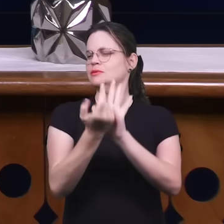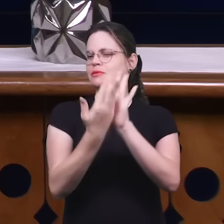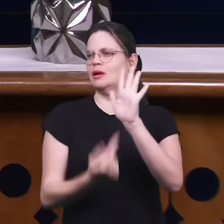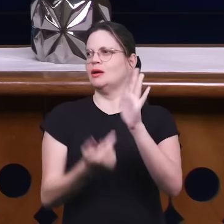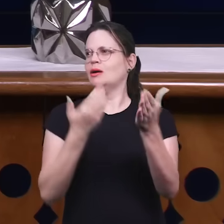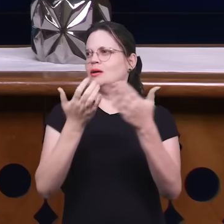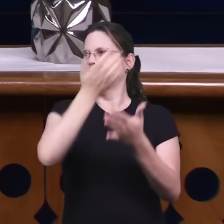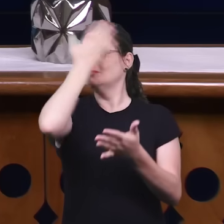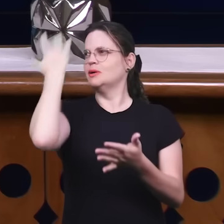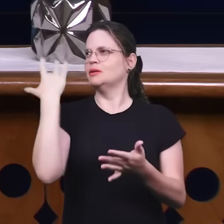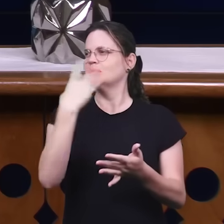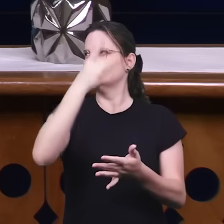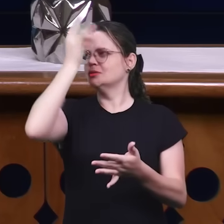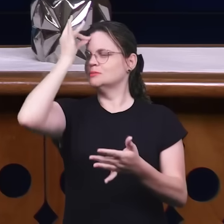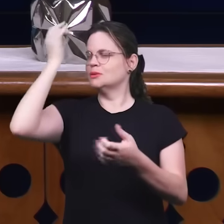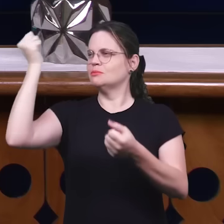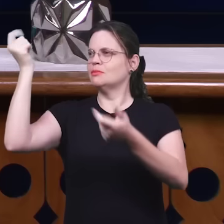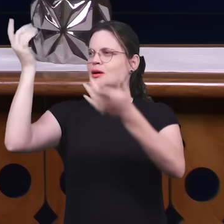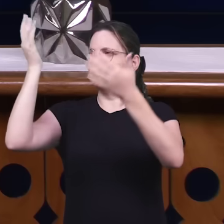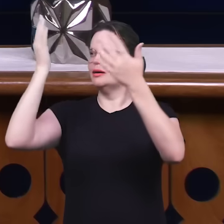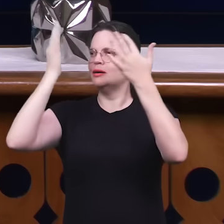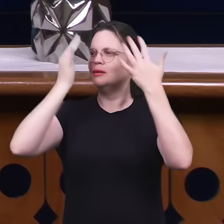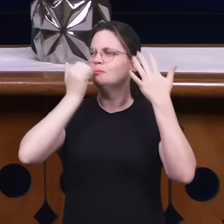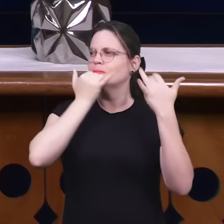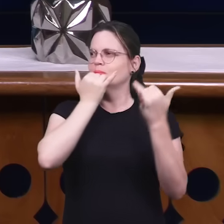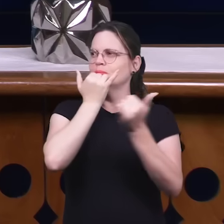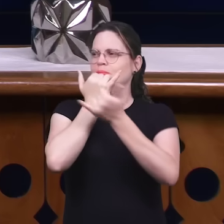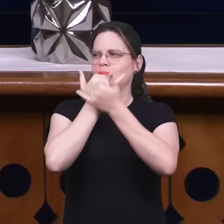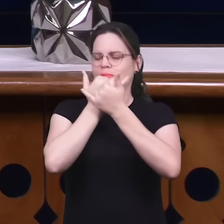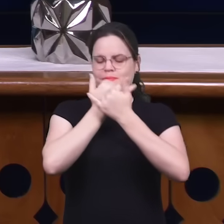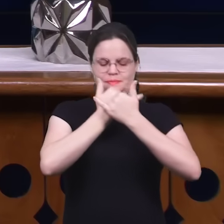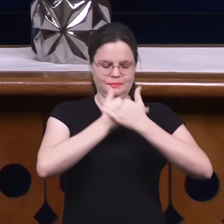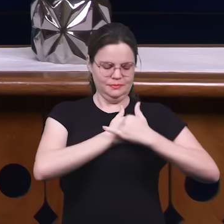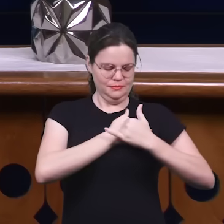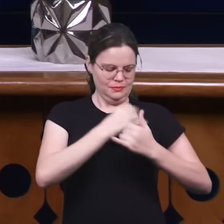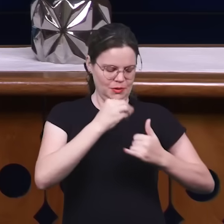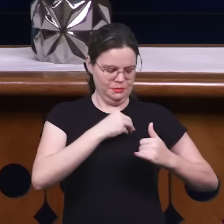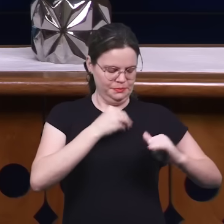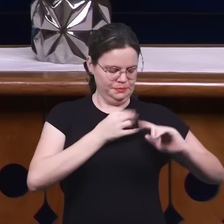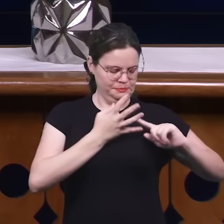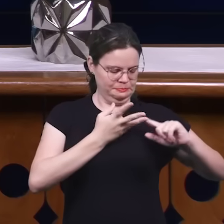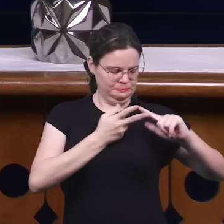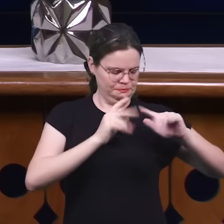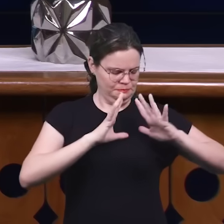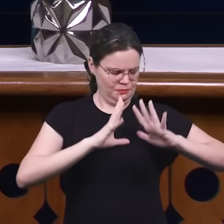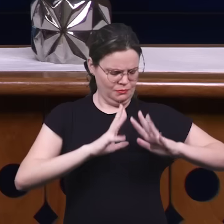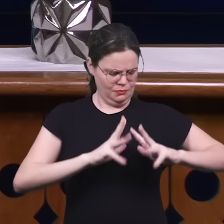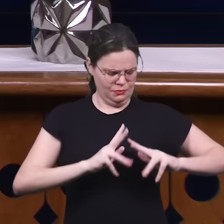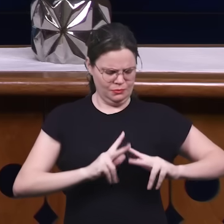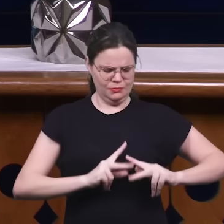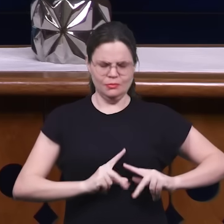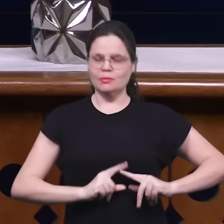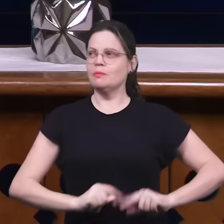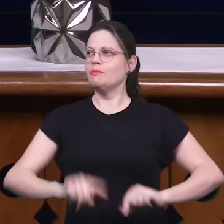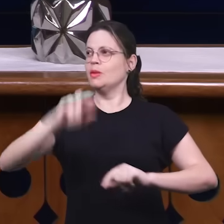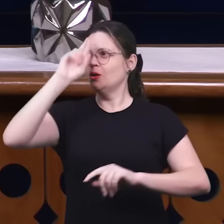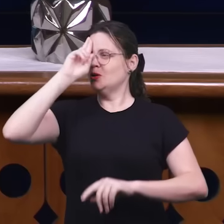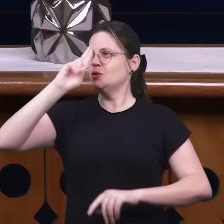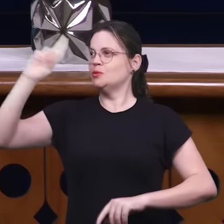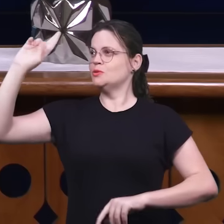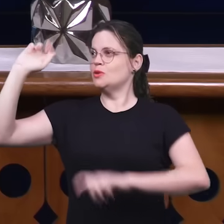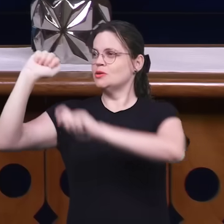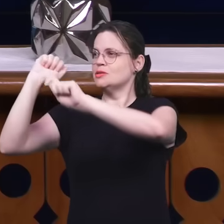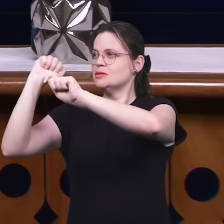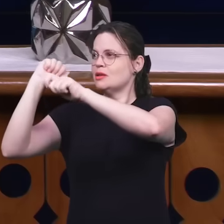possa conceder a nós nesta hora o perdão dos nossos pecados e a glória do Senhor, o